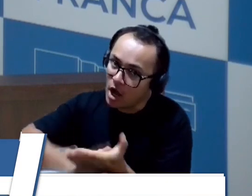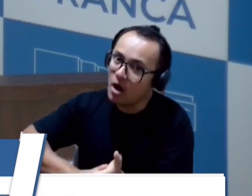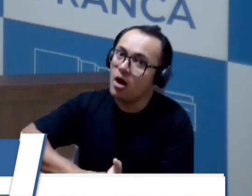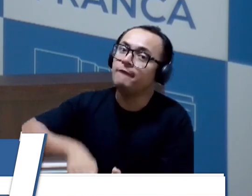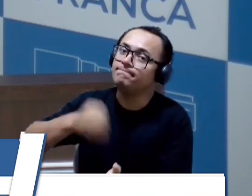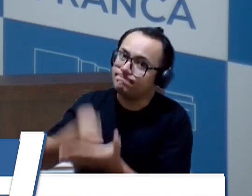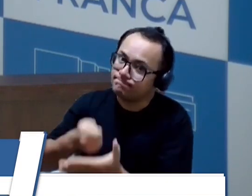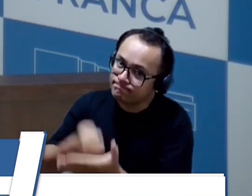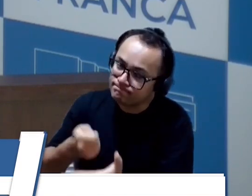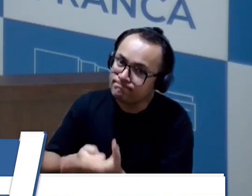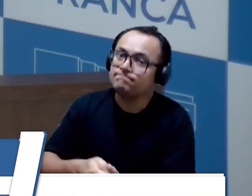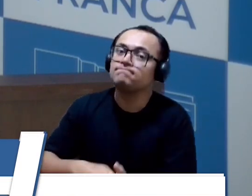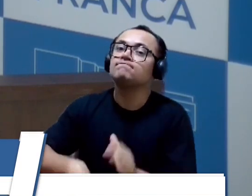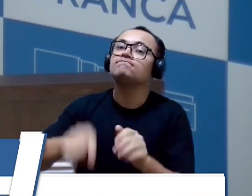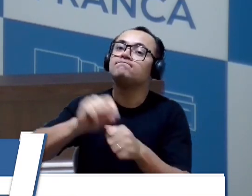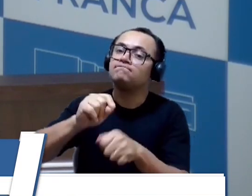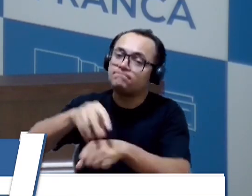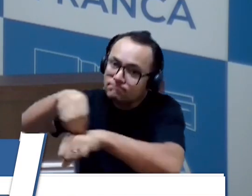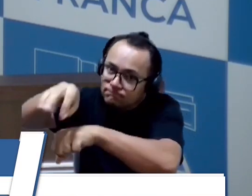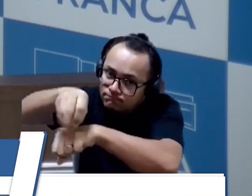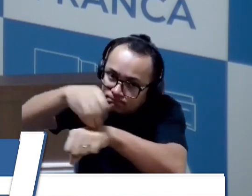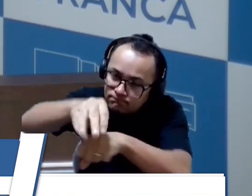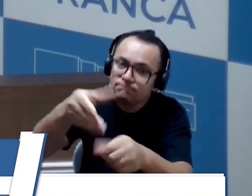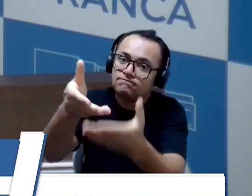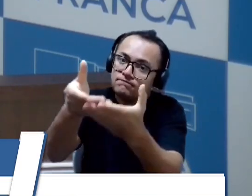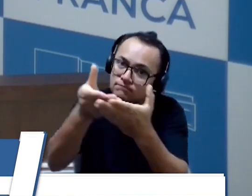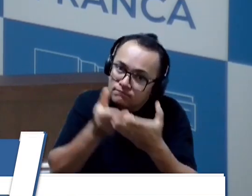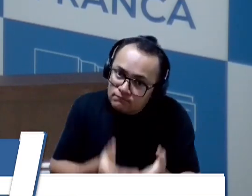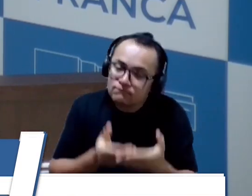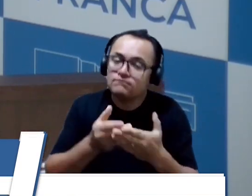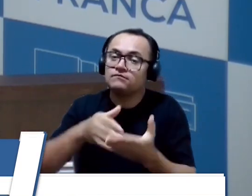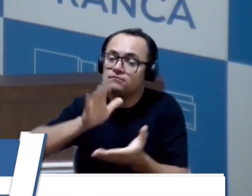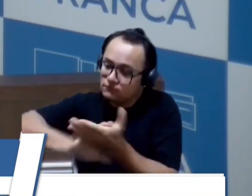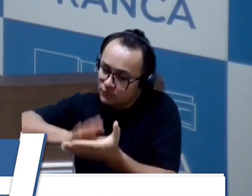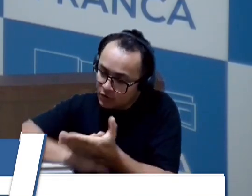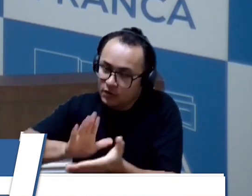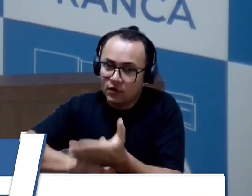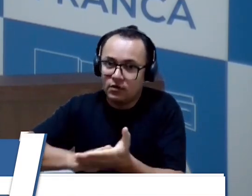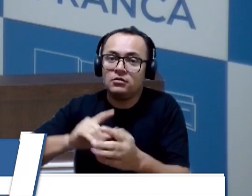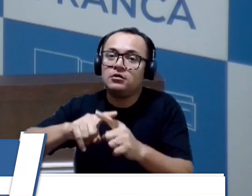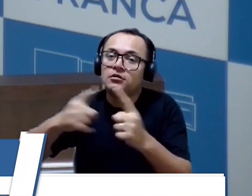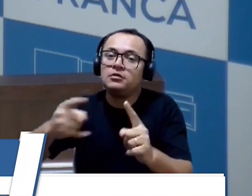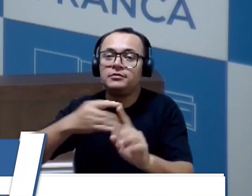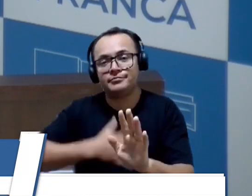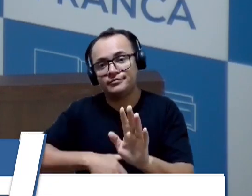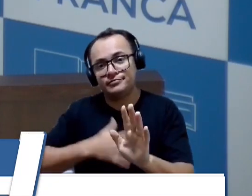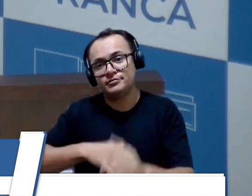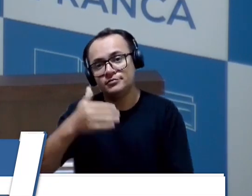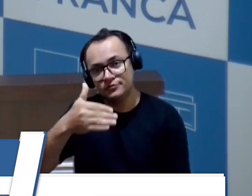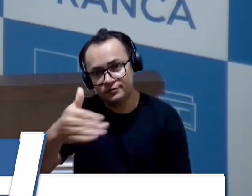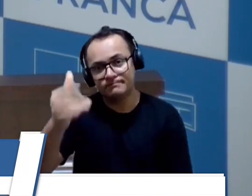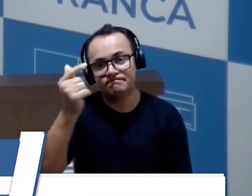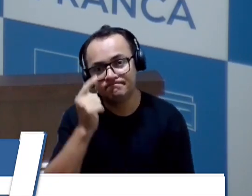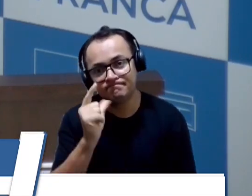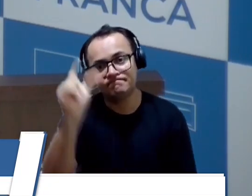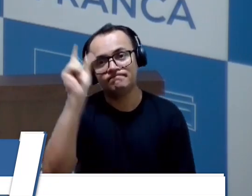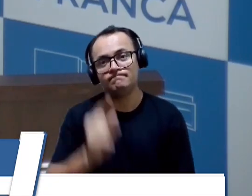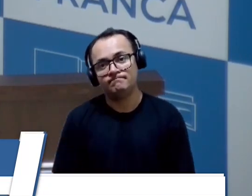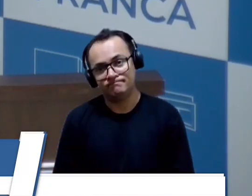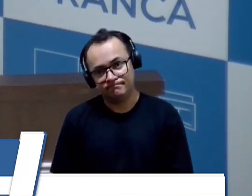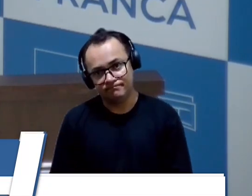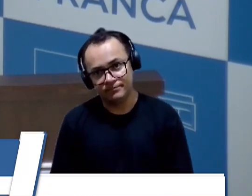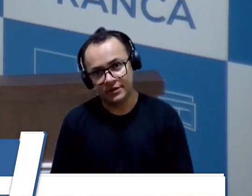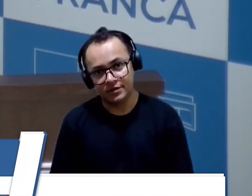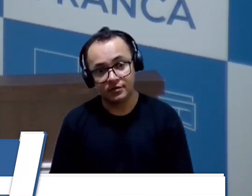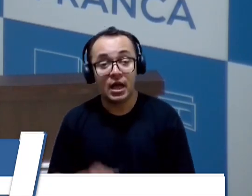requerimento, vai fazendo indicação, vai se cobrando, mas vai chegar lá. Então tem que haver, e o